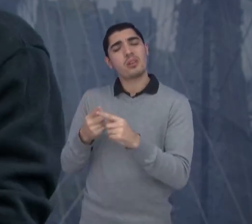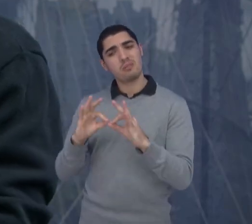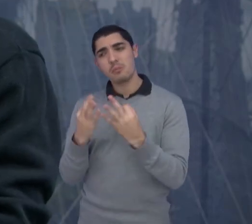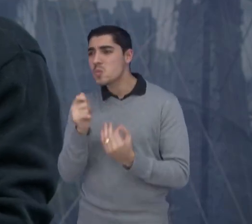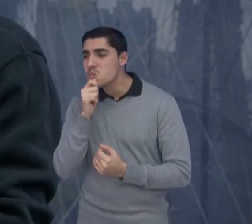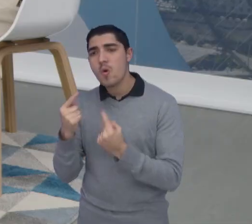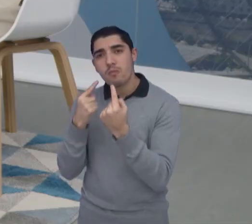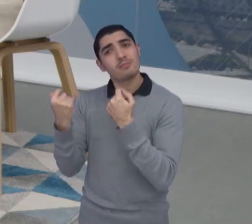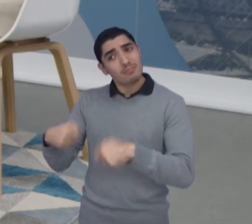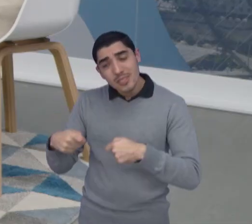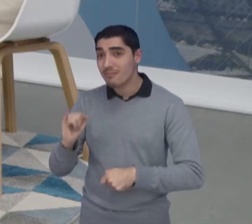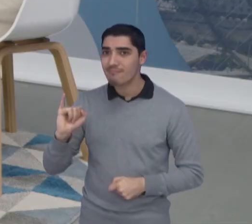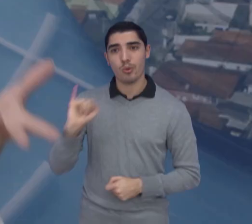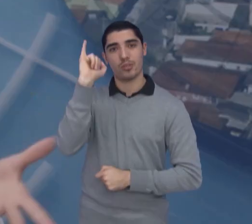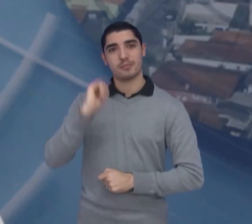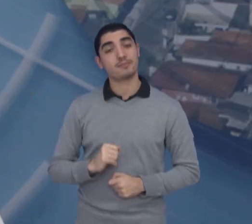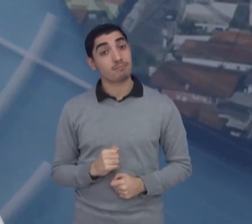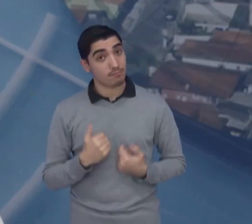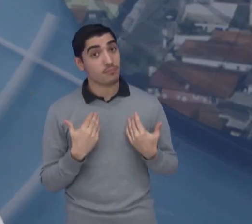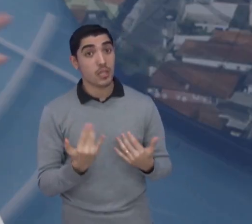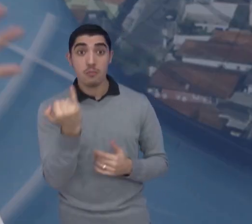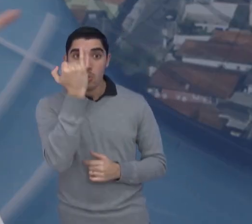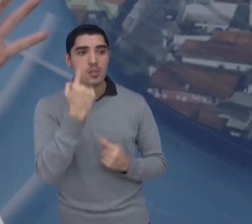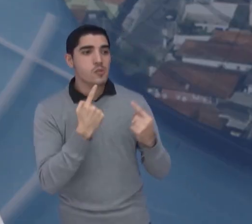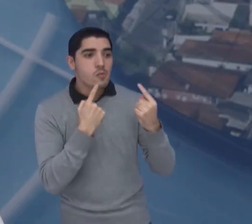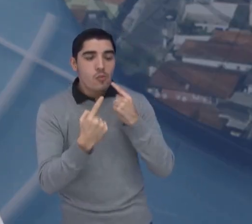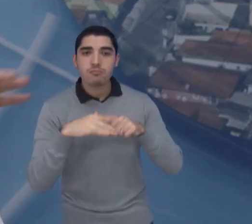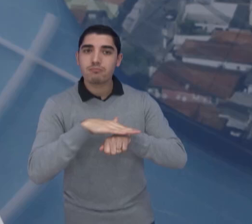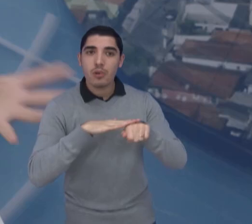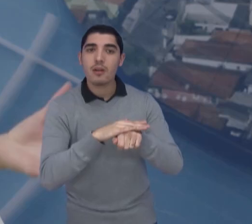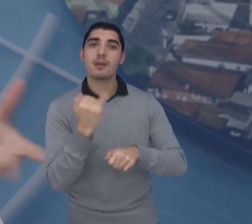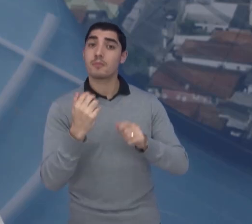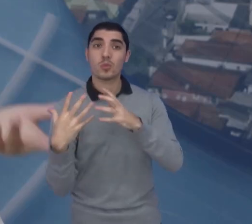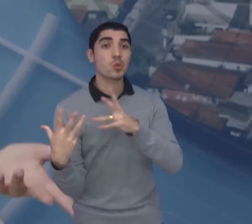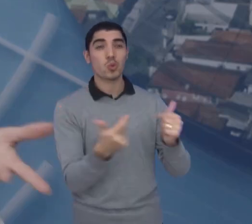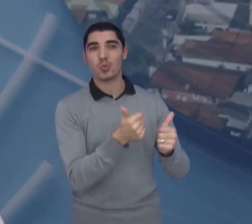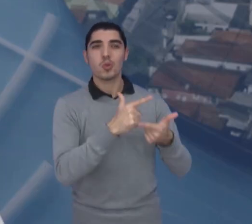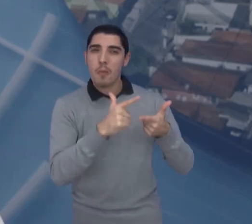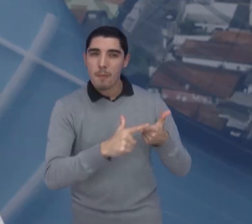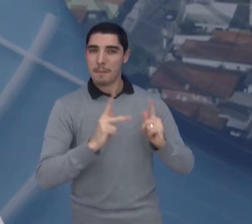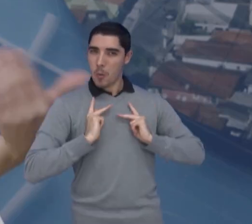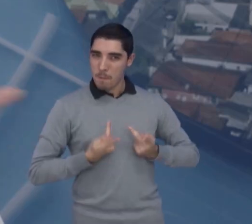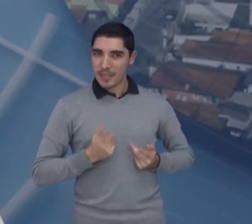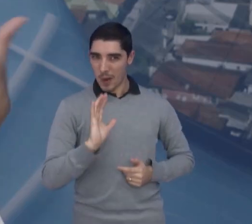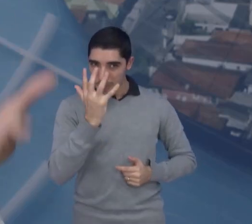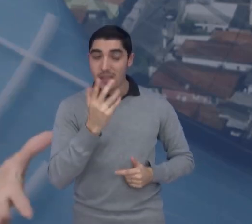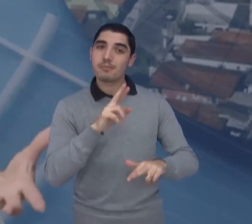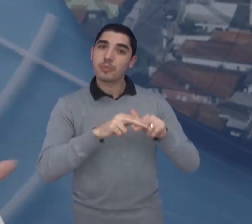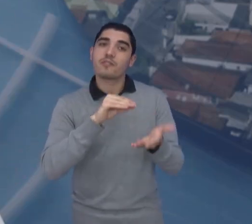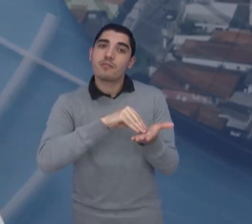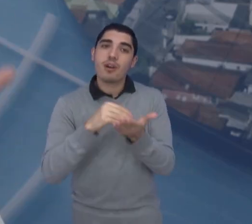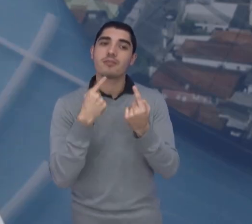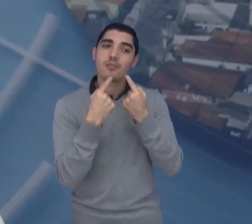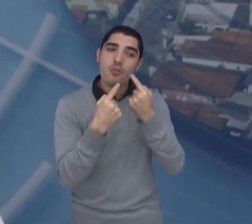importantíssimo. Faz parte de tudo, né? Eu acho que é a complexidade humana que acaba, né, explicando ou não isso, né? Por que algo tão